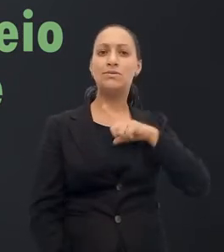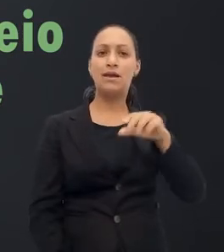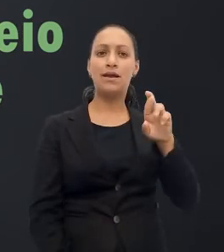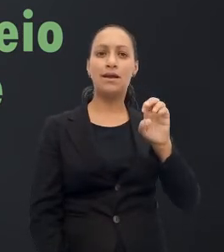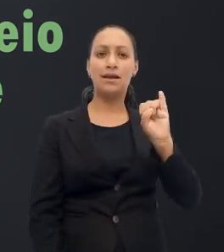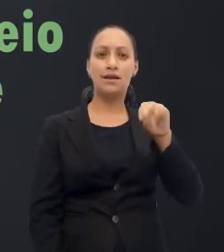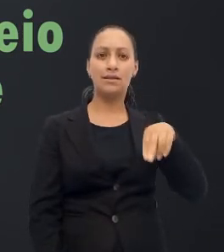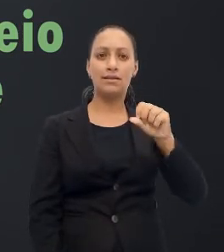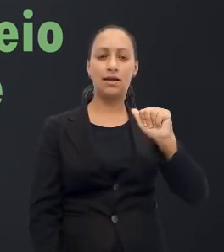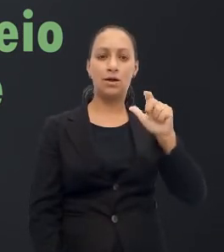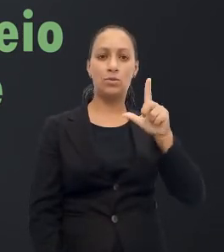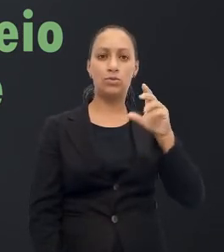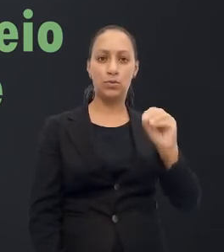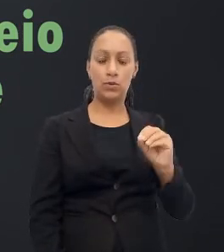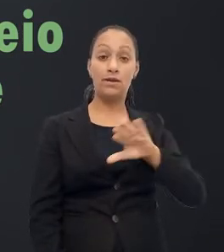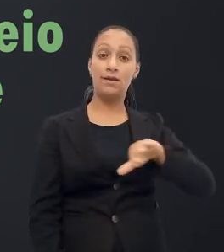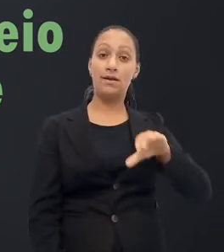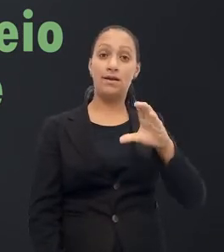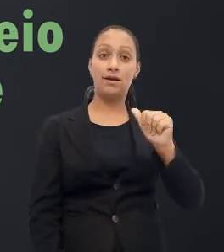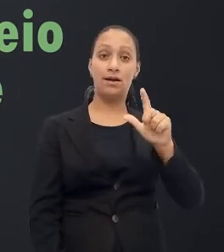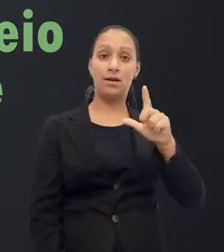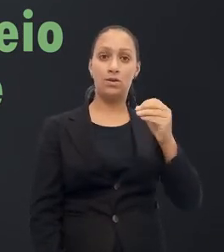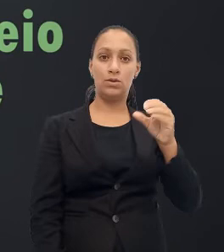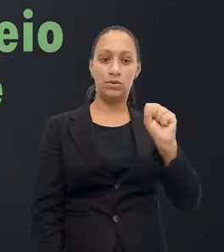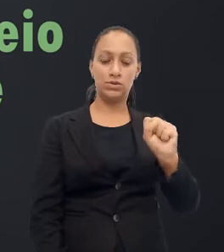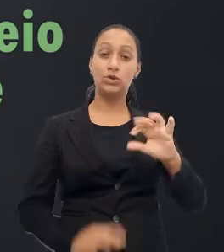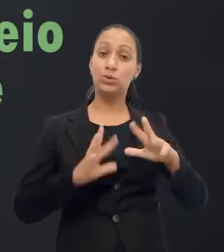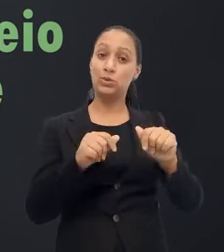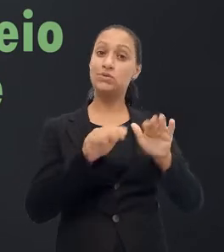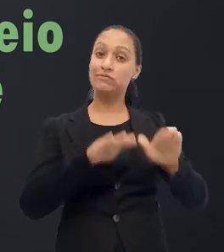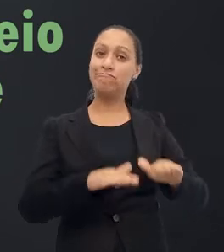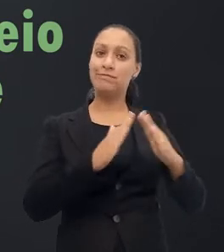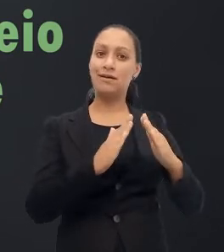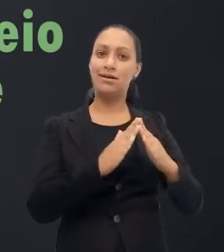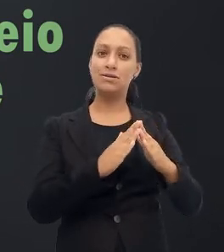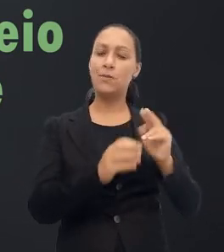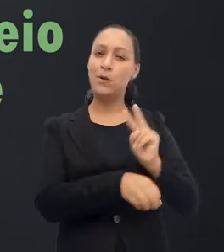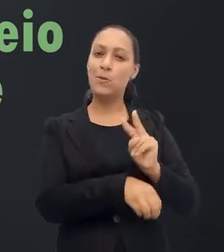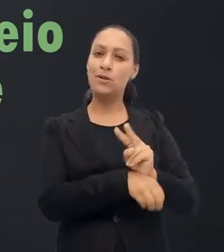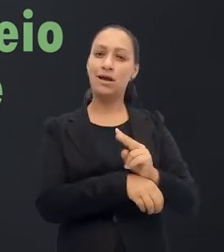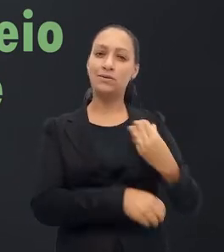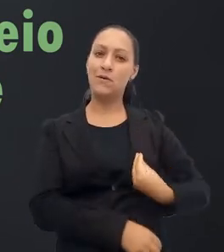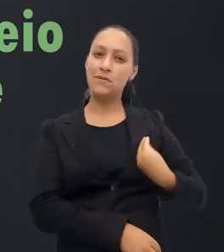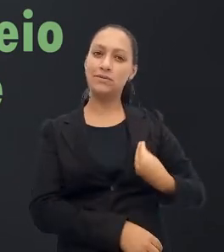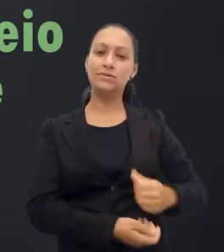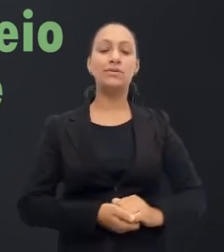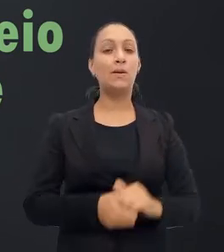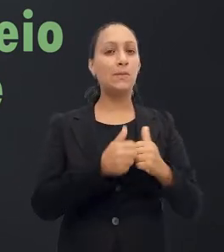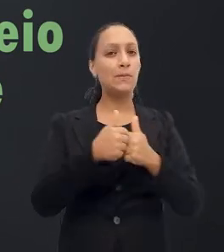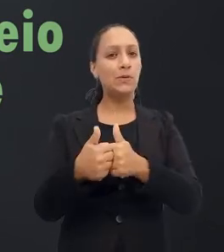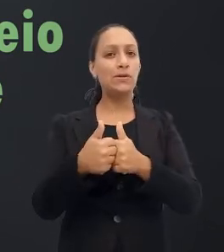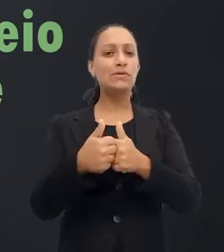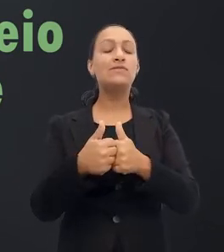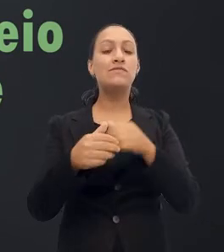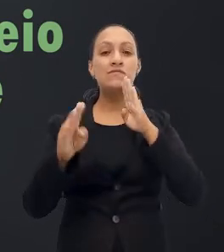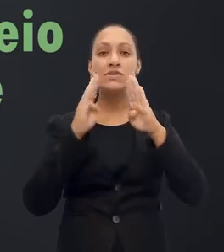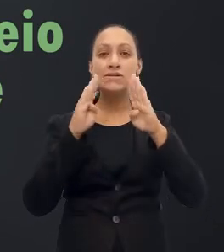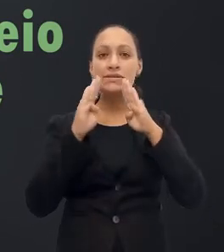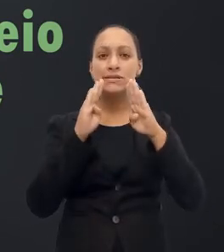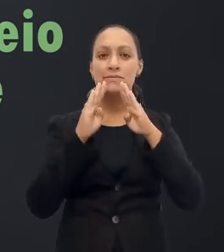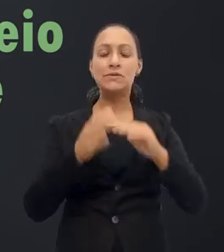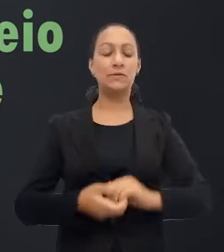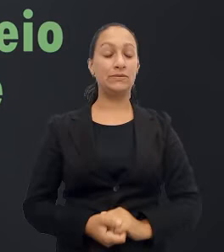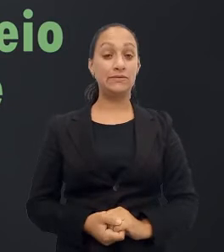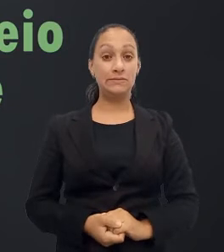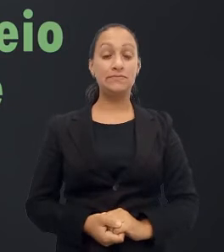Rinaldo Silveira e o Carlos Pereira, todos em casa para a preservação da vida. Nos acompanhe em facebook.com/podcaston Revista